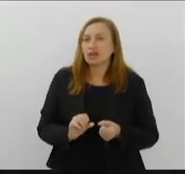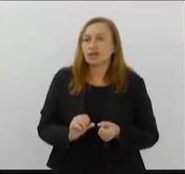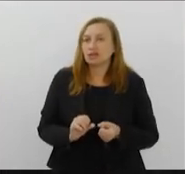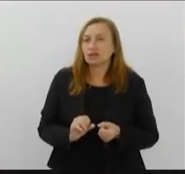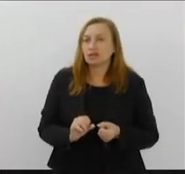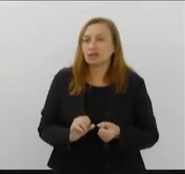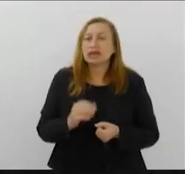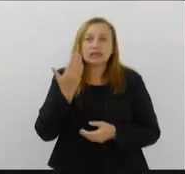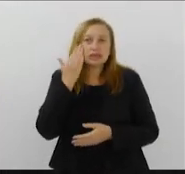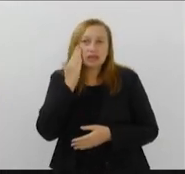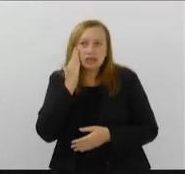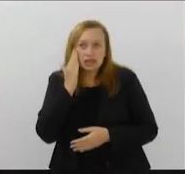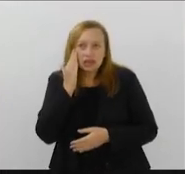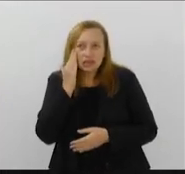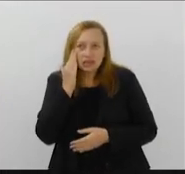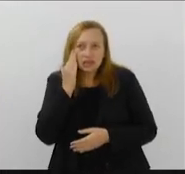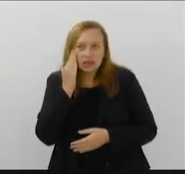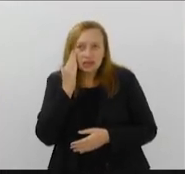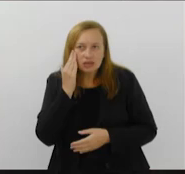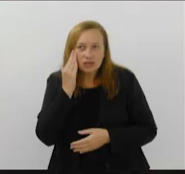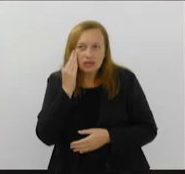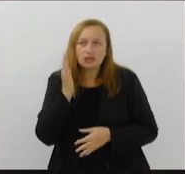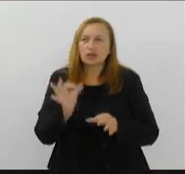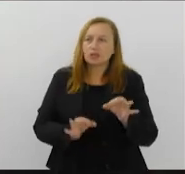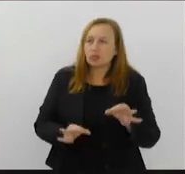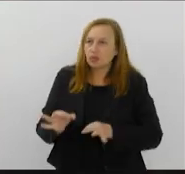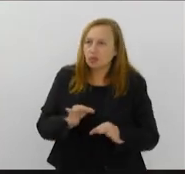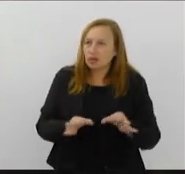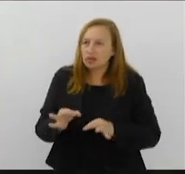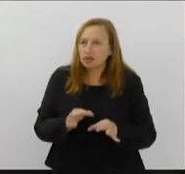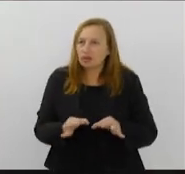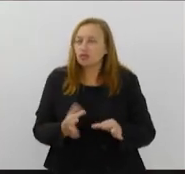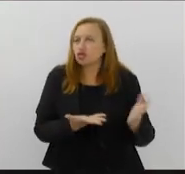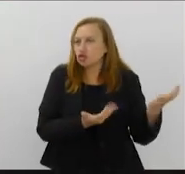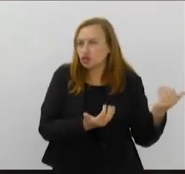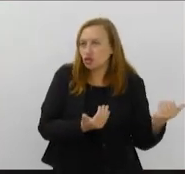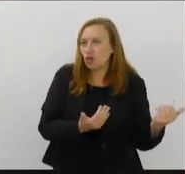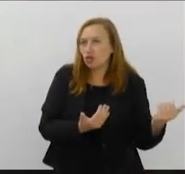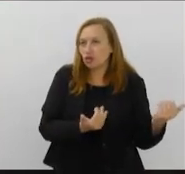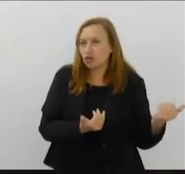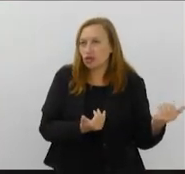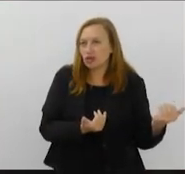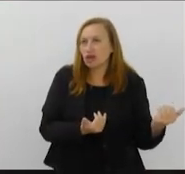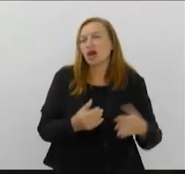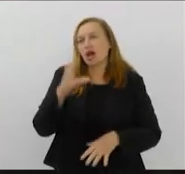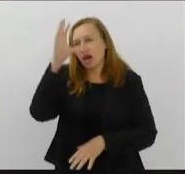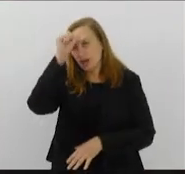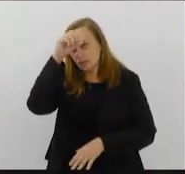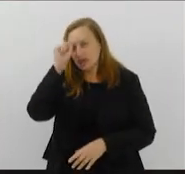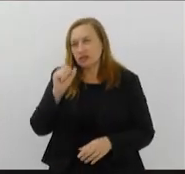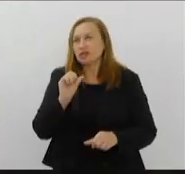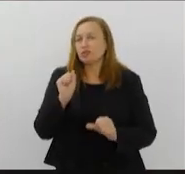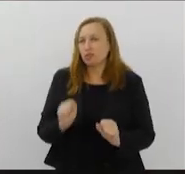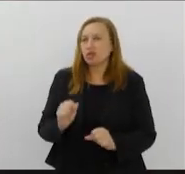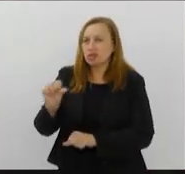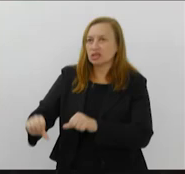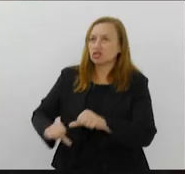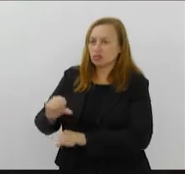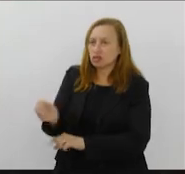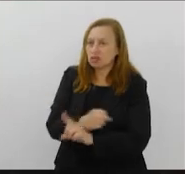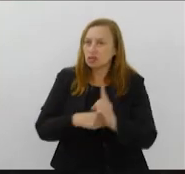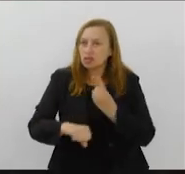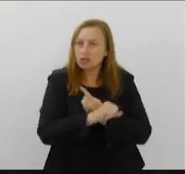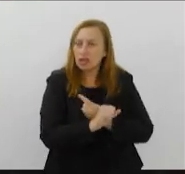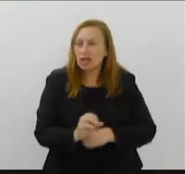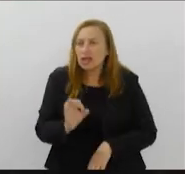e entendendo que o programa Jovem Aprendiz e o programa de estágio pode ser um programa de transformação social, é